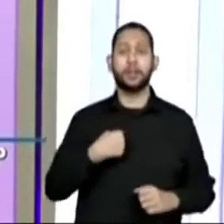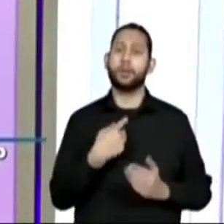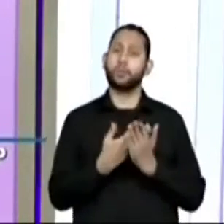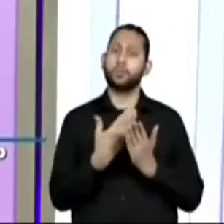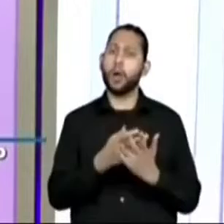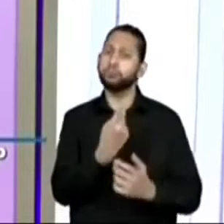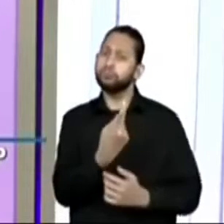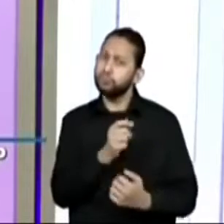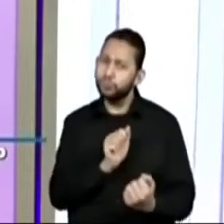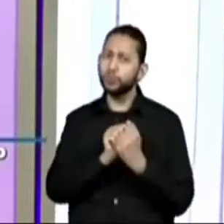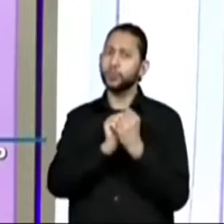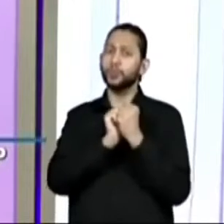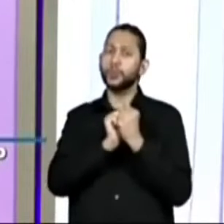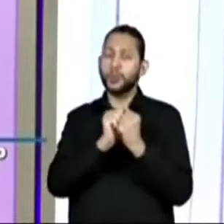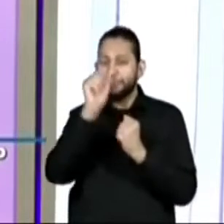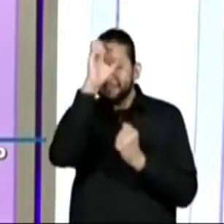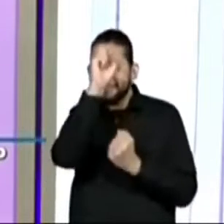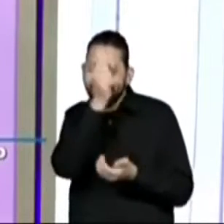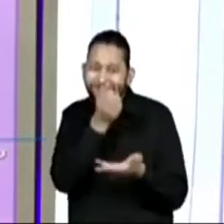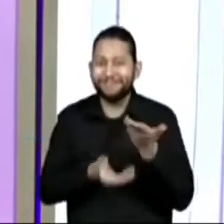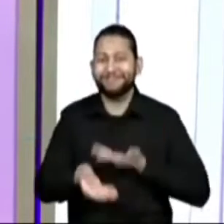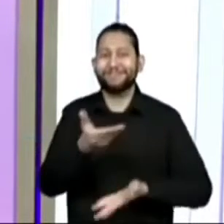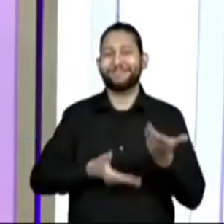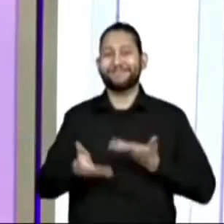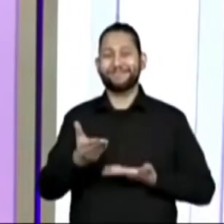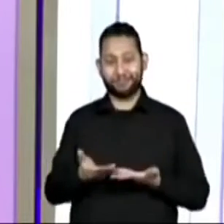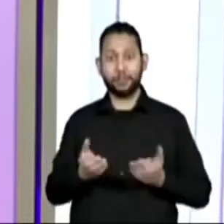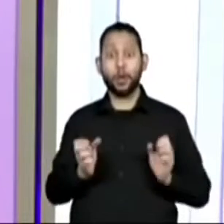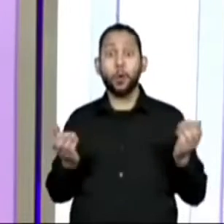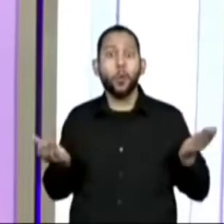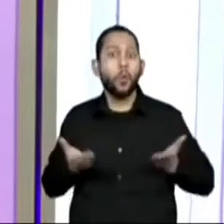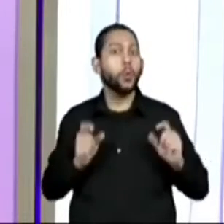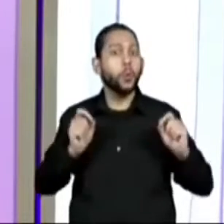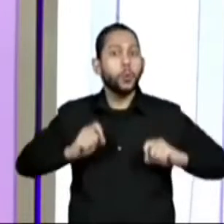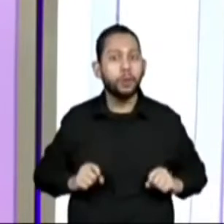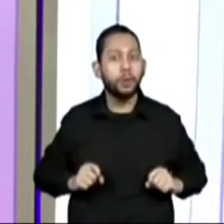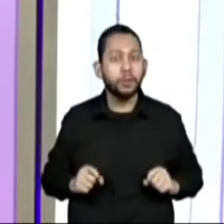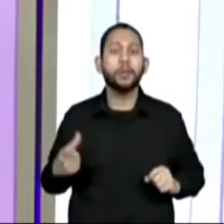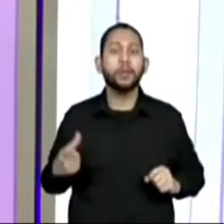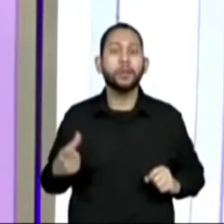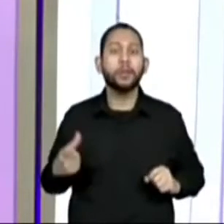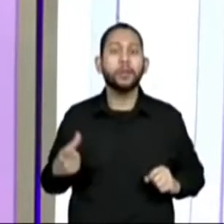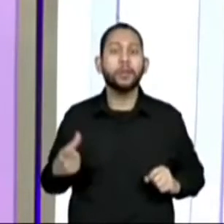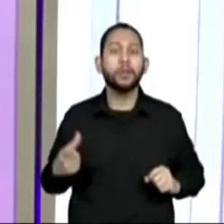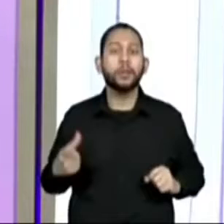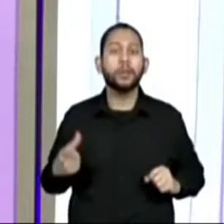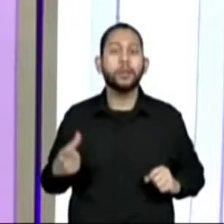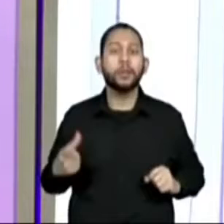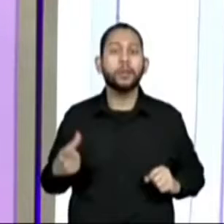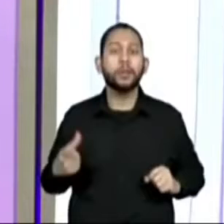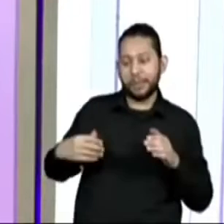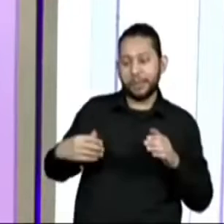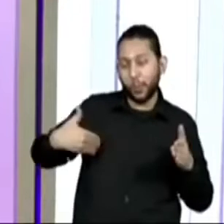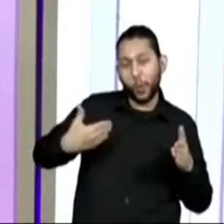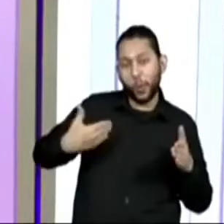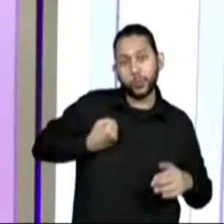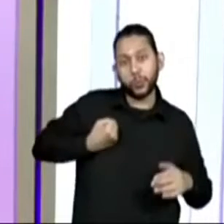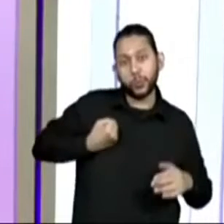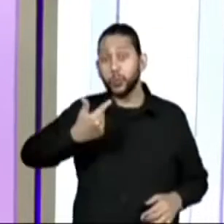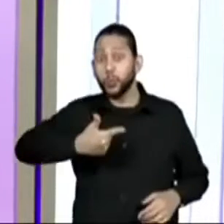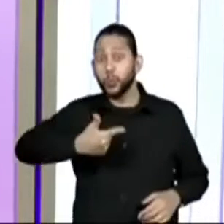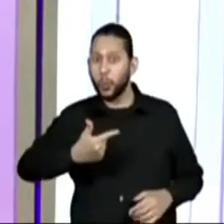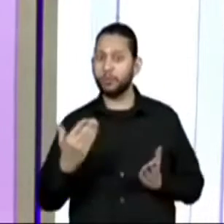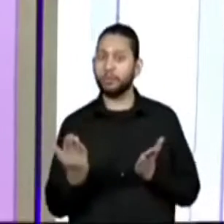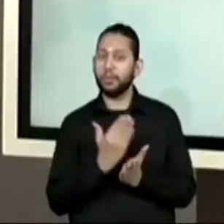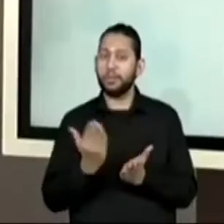de língua portuguesa junto com vocês e a professora Karen. Hoje daremos início aí à sequência 2 do Aprender Sempre. Pro, muito obrigada